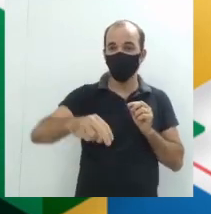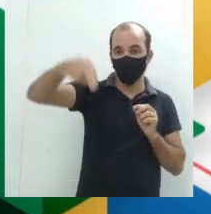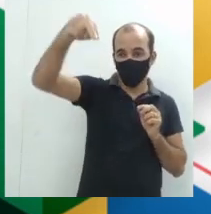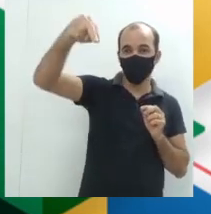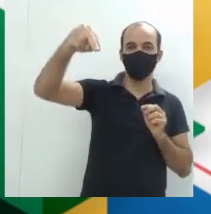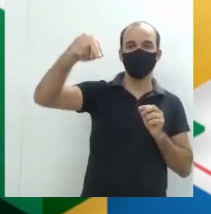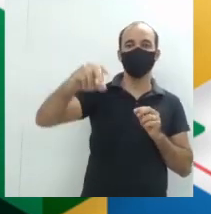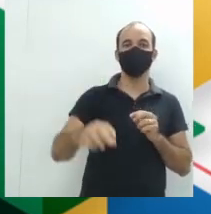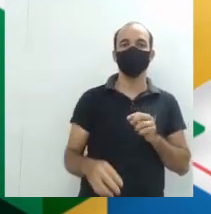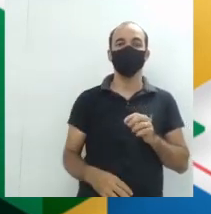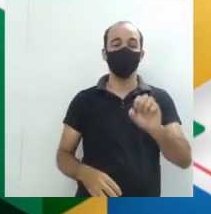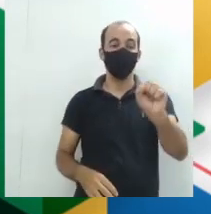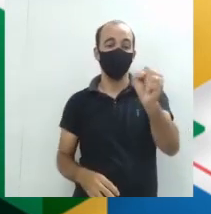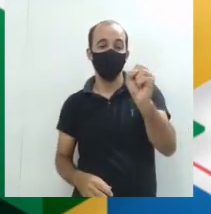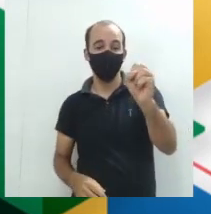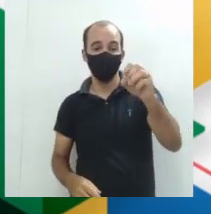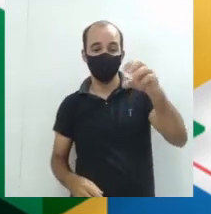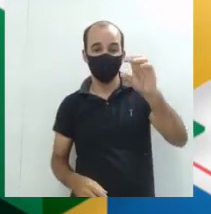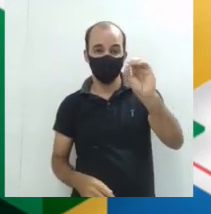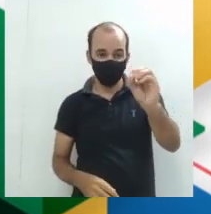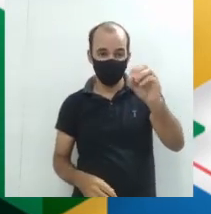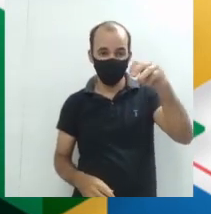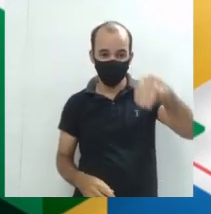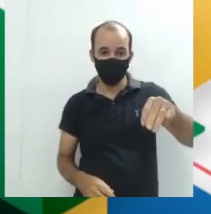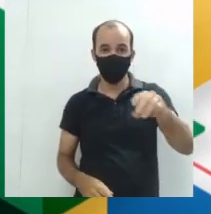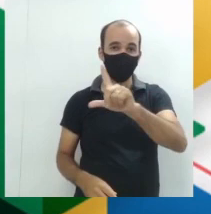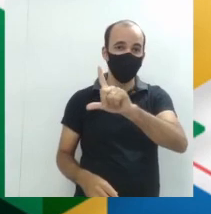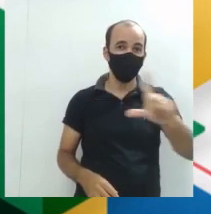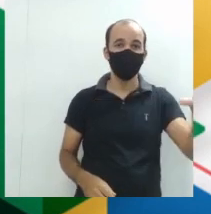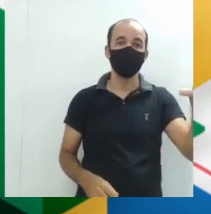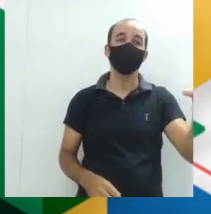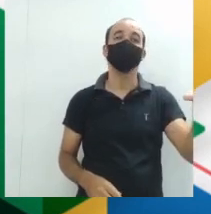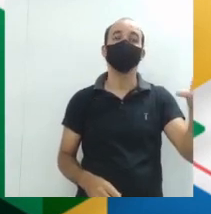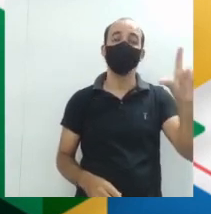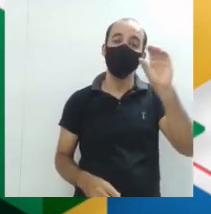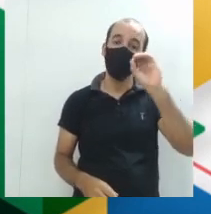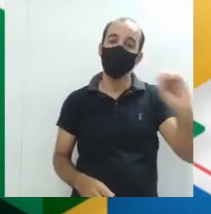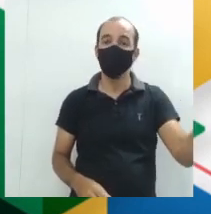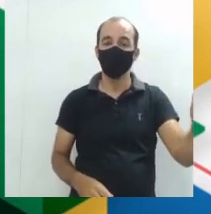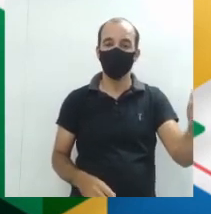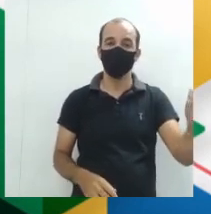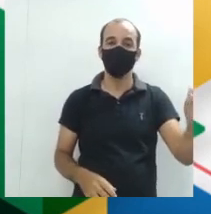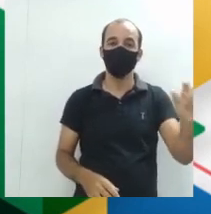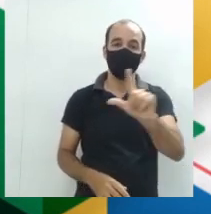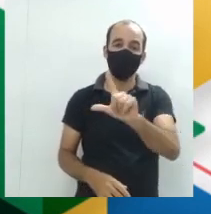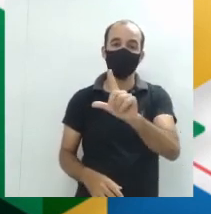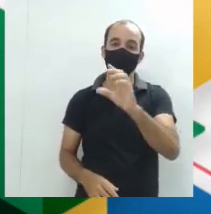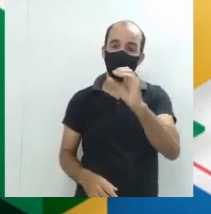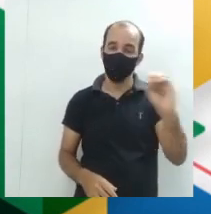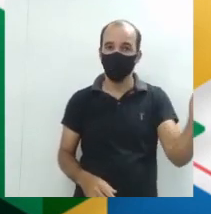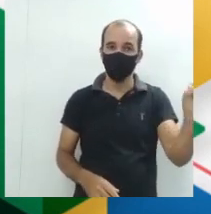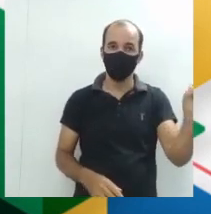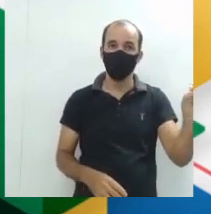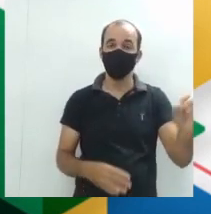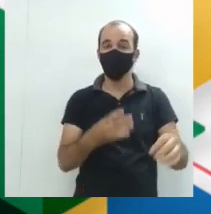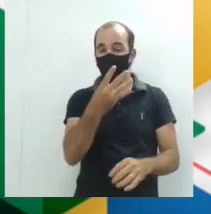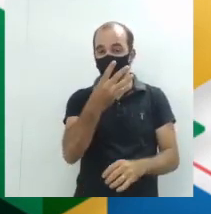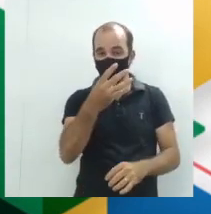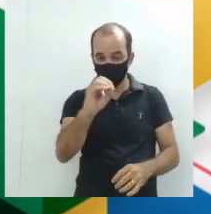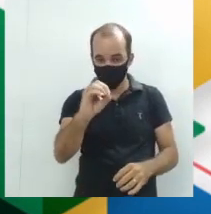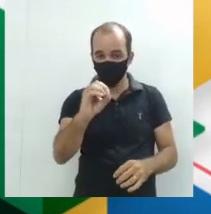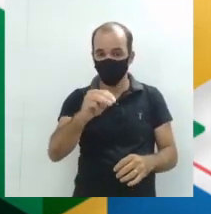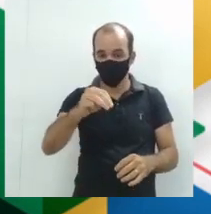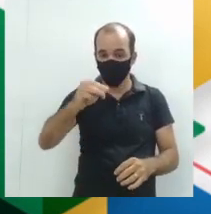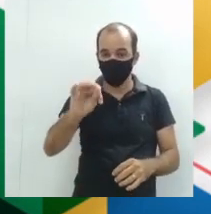para leste e 40 metros de norte para sul. Olha o design, gente. Tá vendo aí